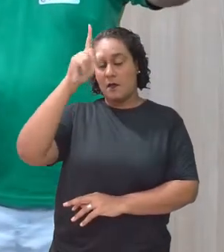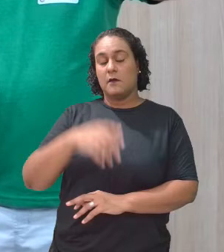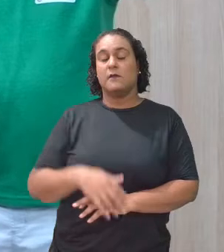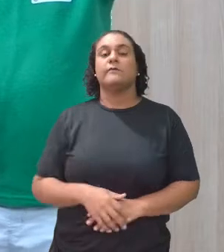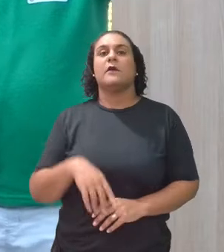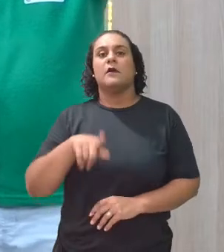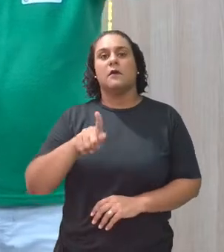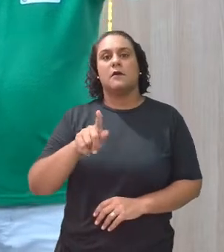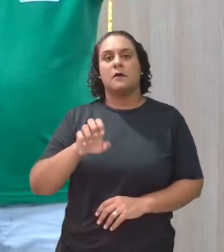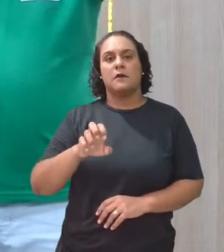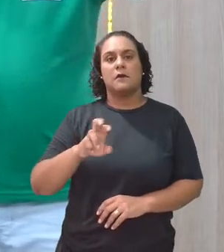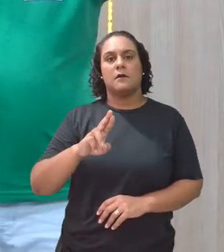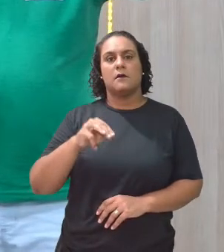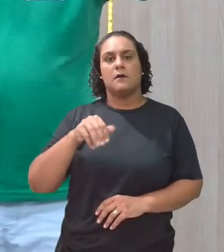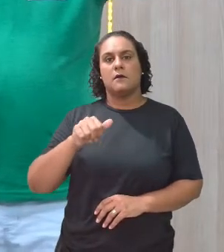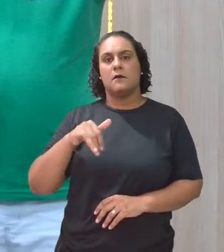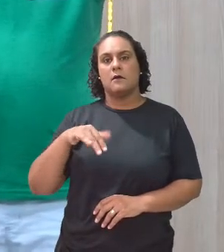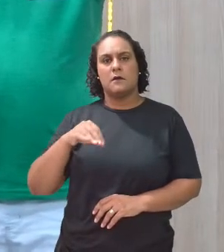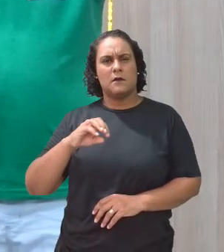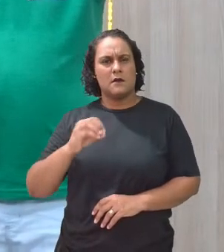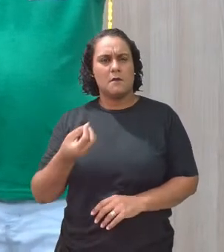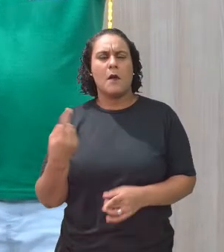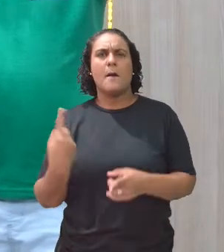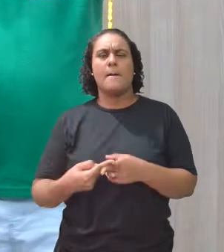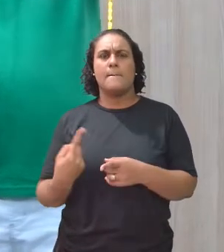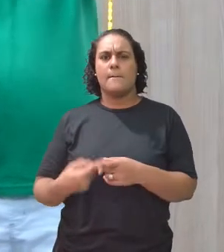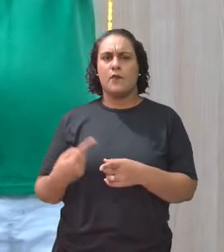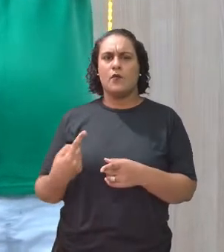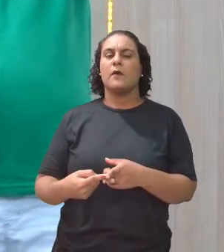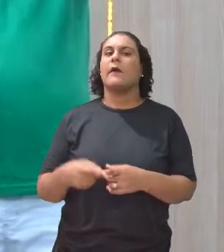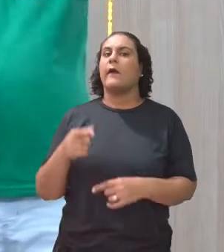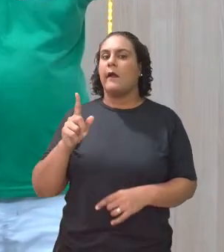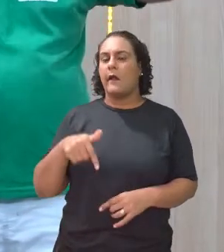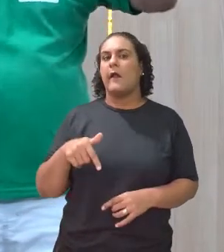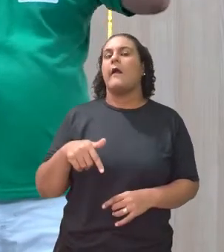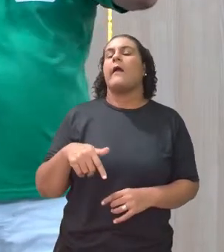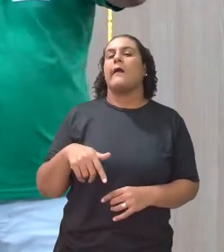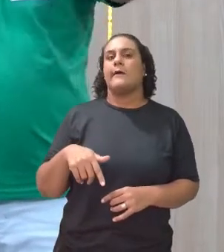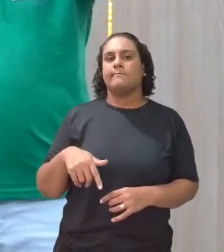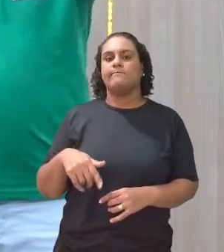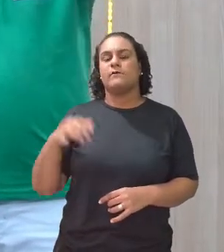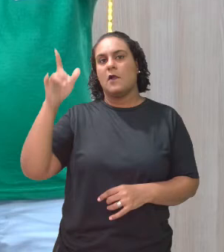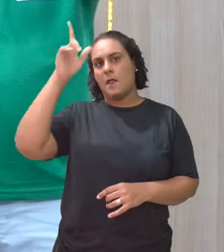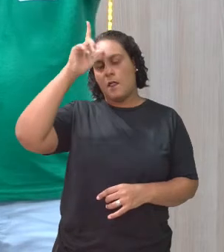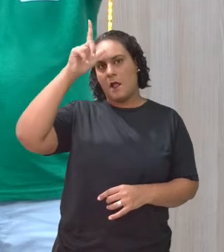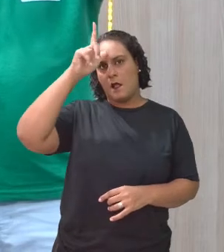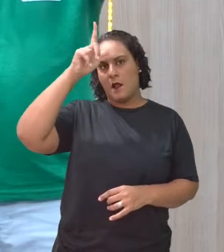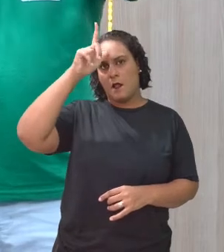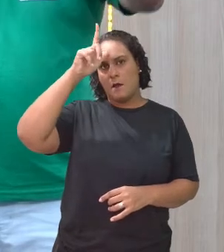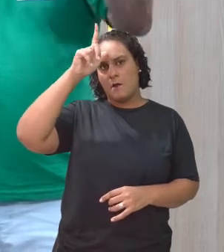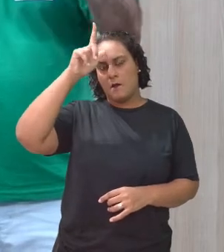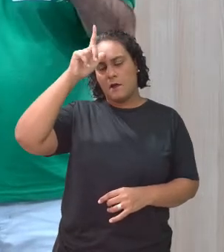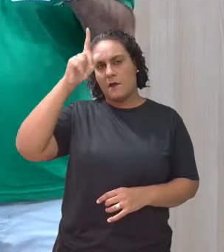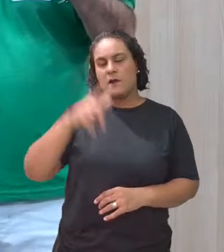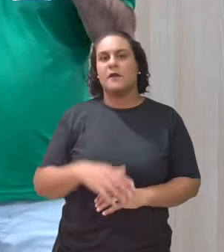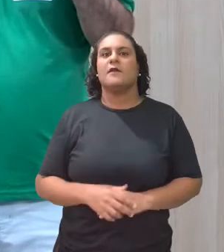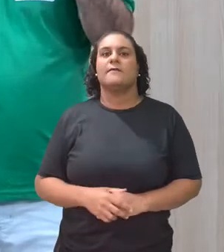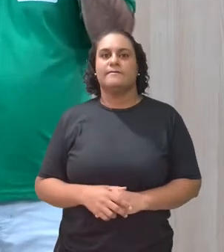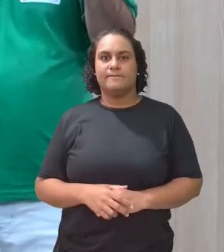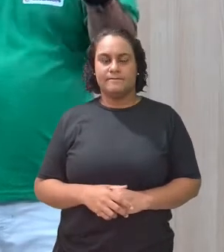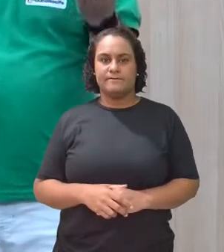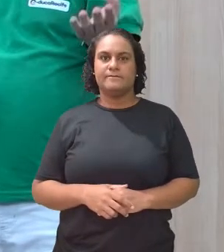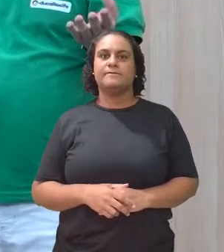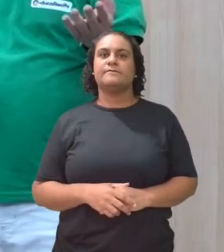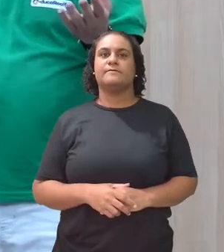porque eles vinham mais especificamente da região da Germânia, que corresponde hoje ao território